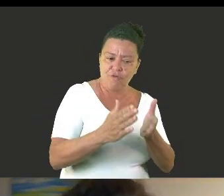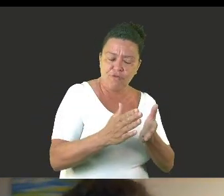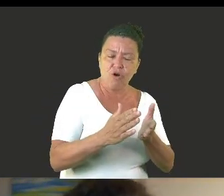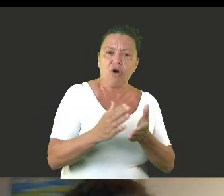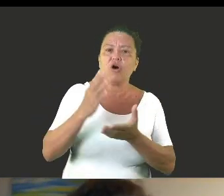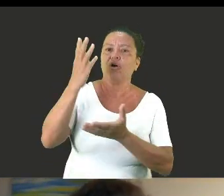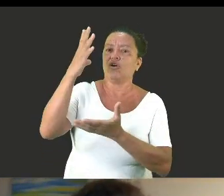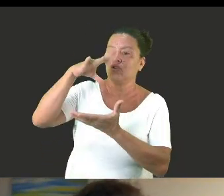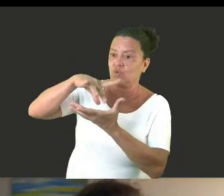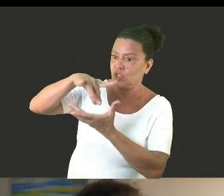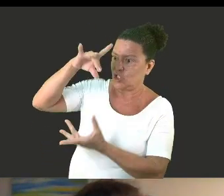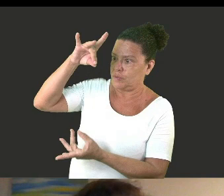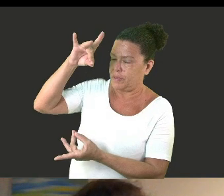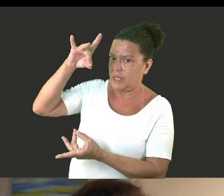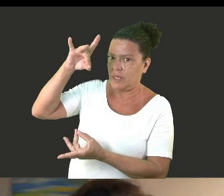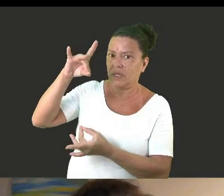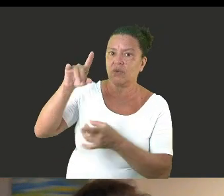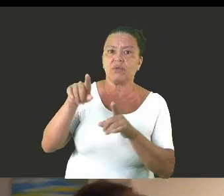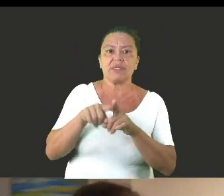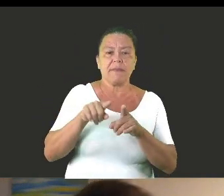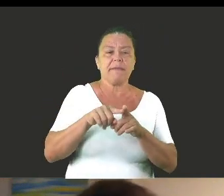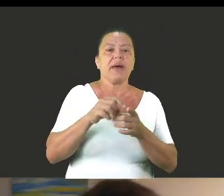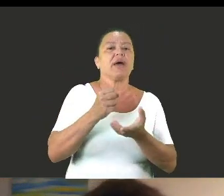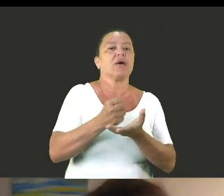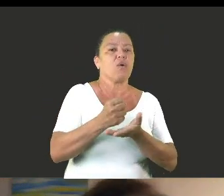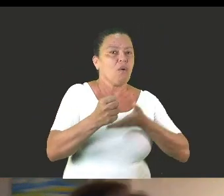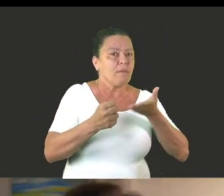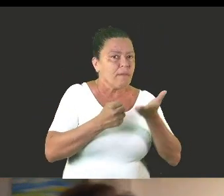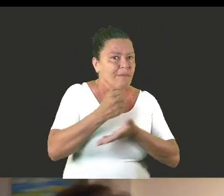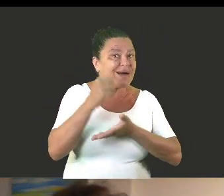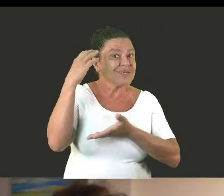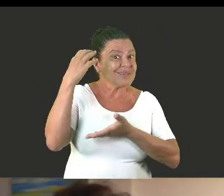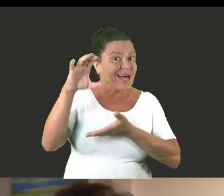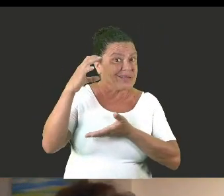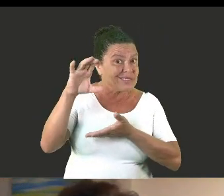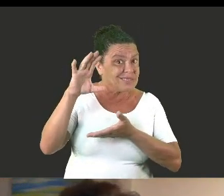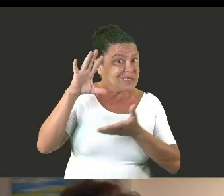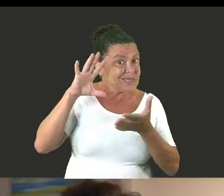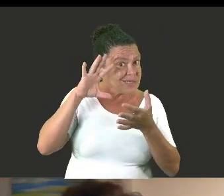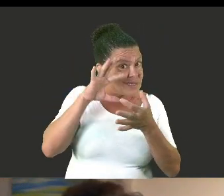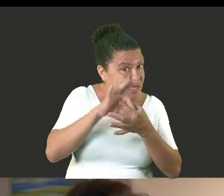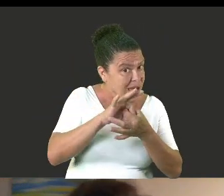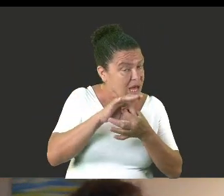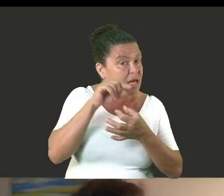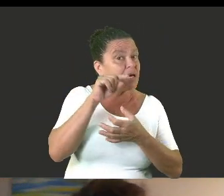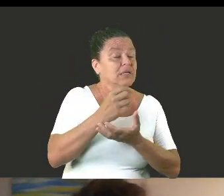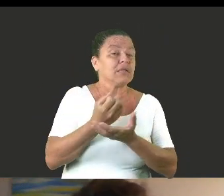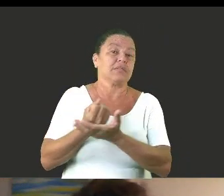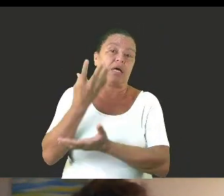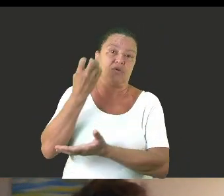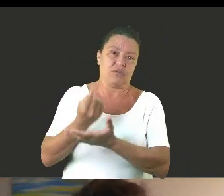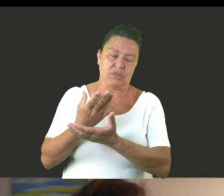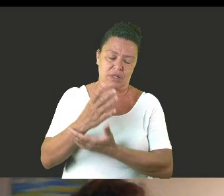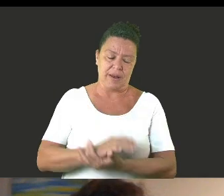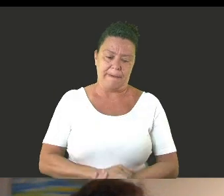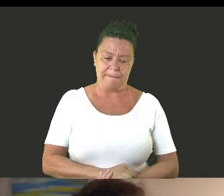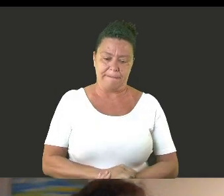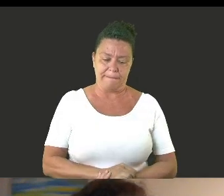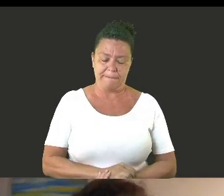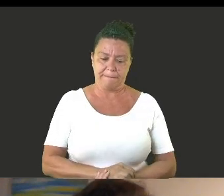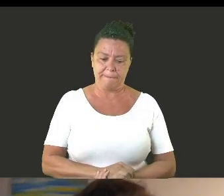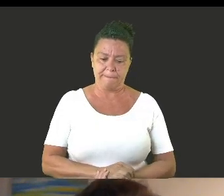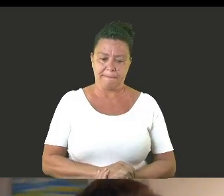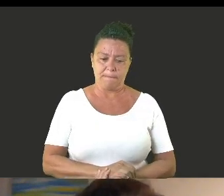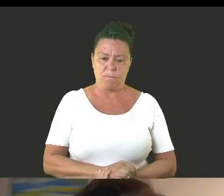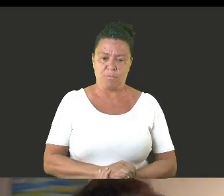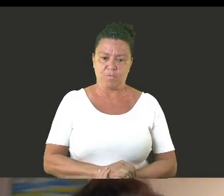espírito, né? Com base na ciência e na doutrina espírita.